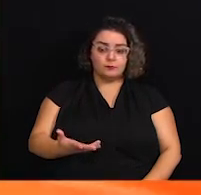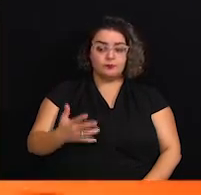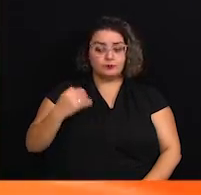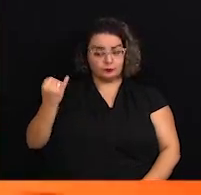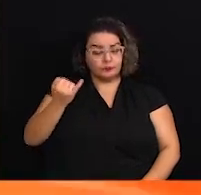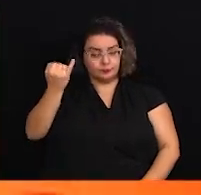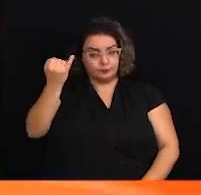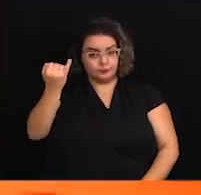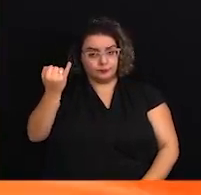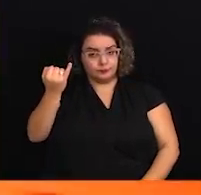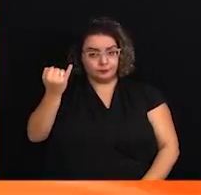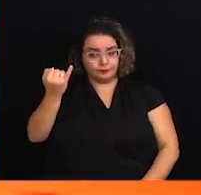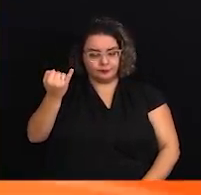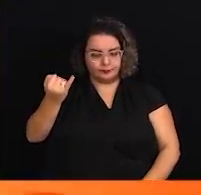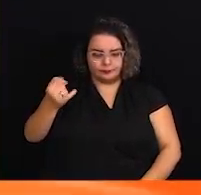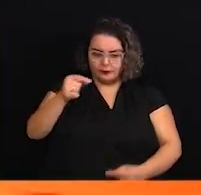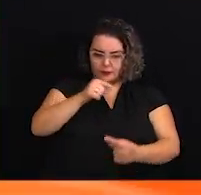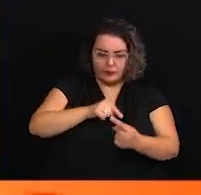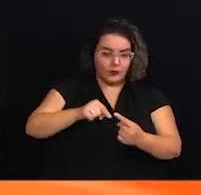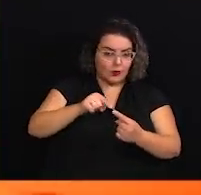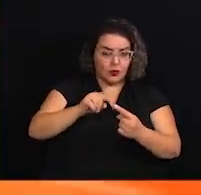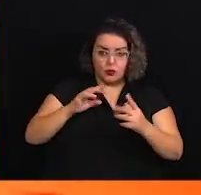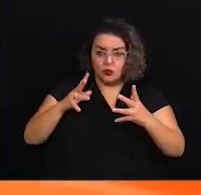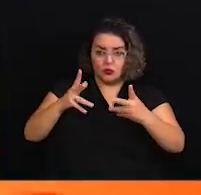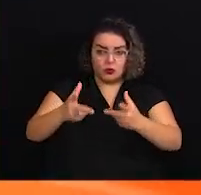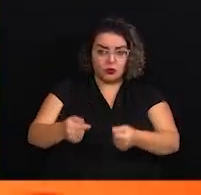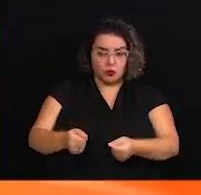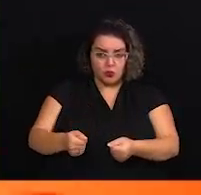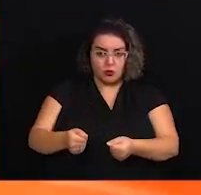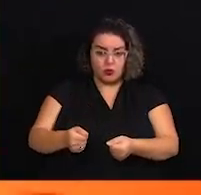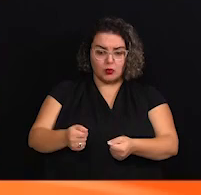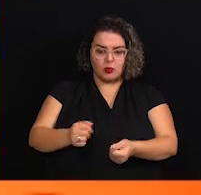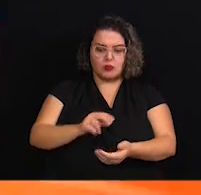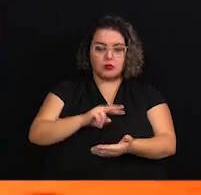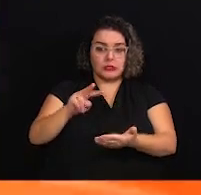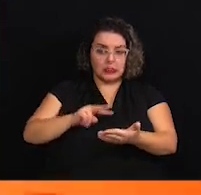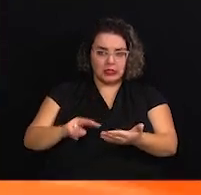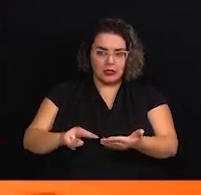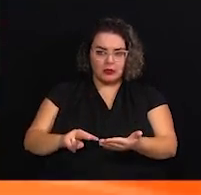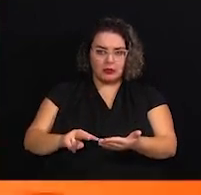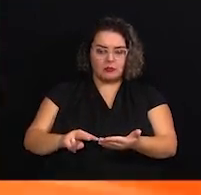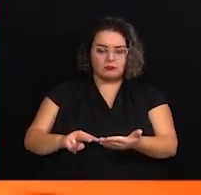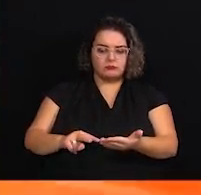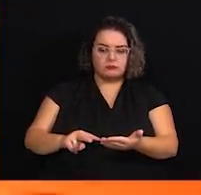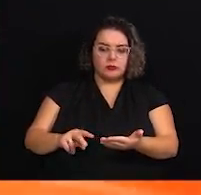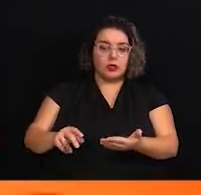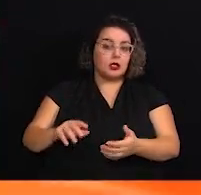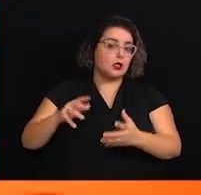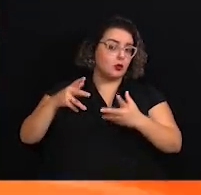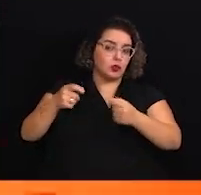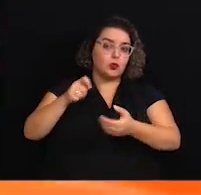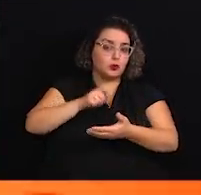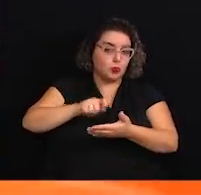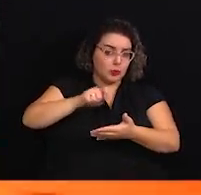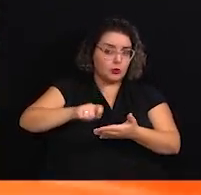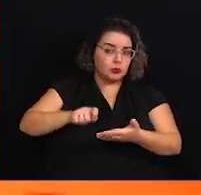O interessante, e esse é o objetivo de todo escritor, que o seu leitor